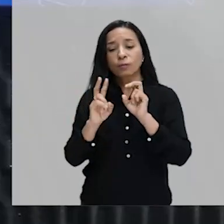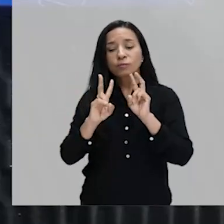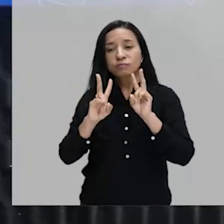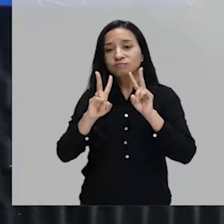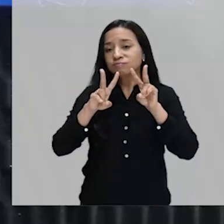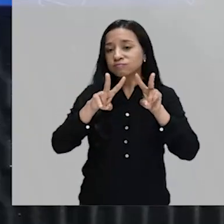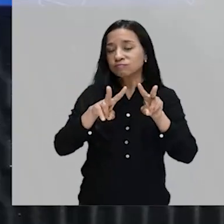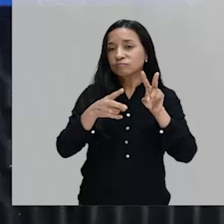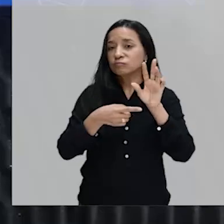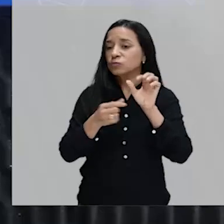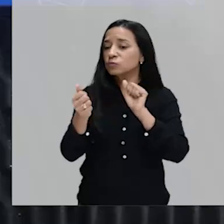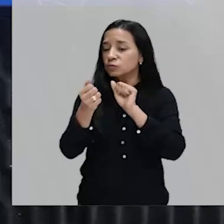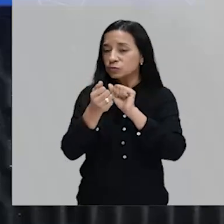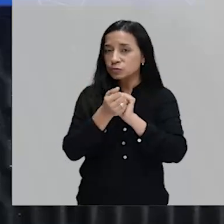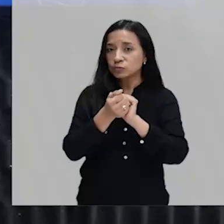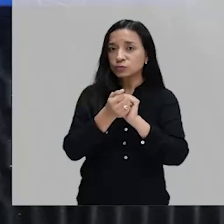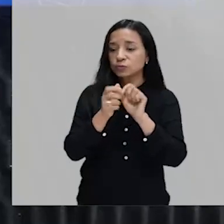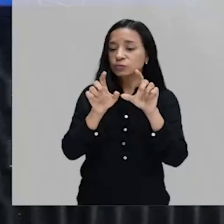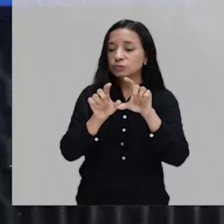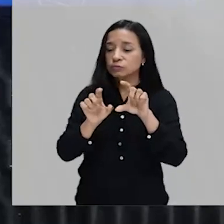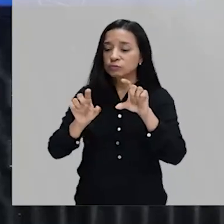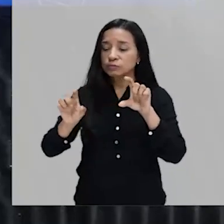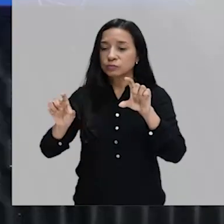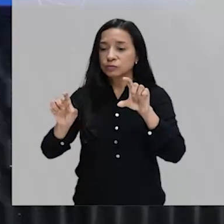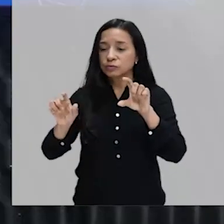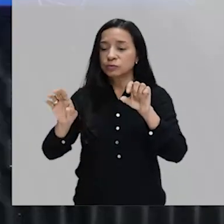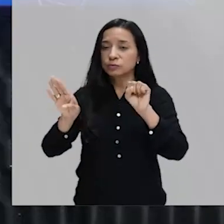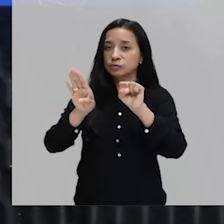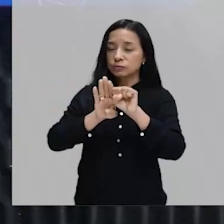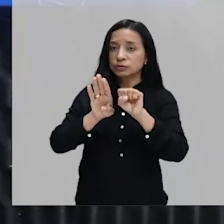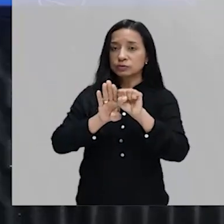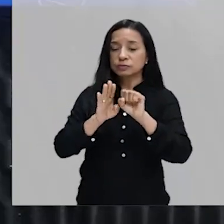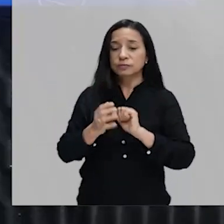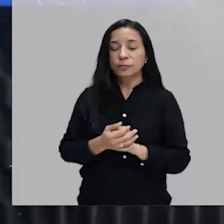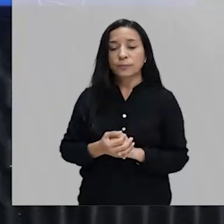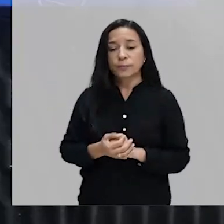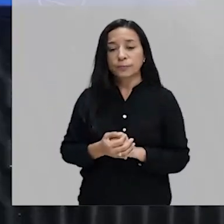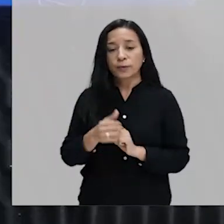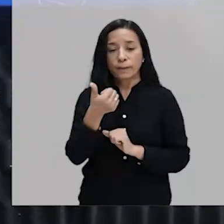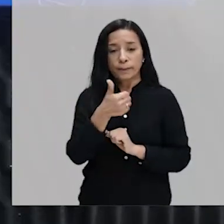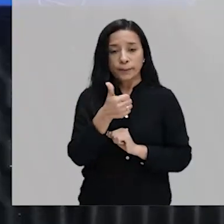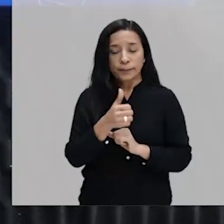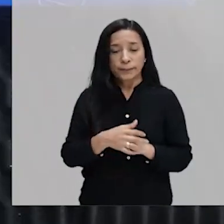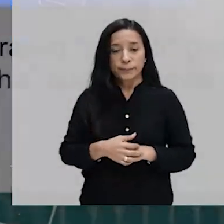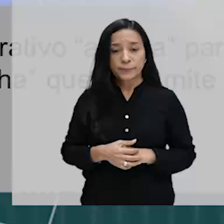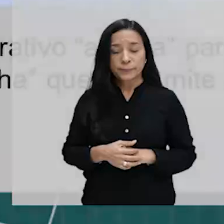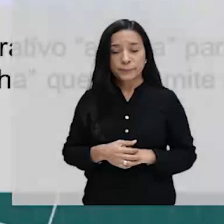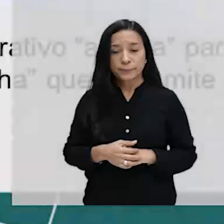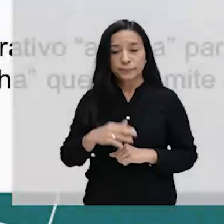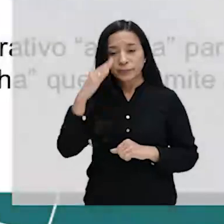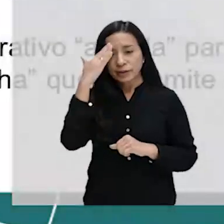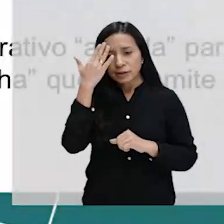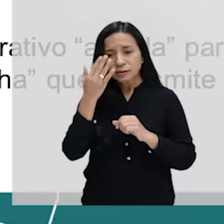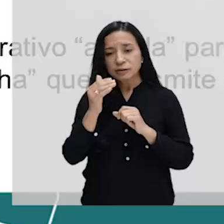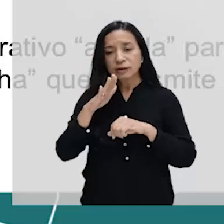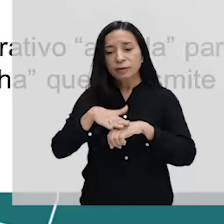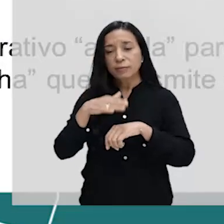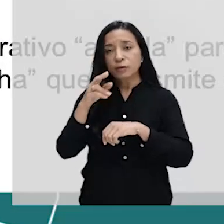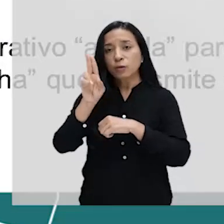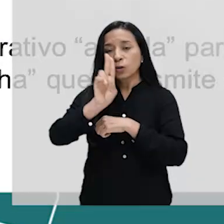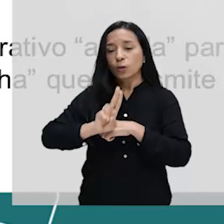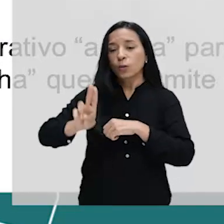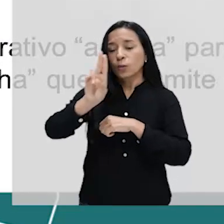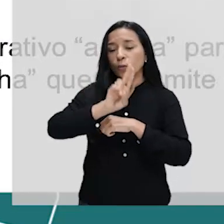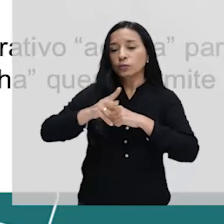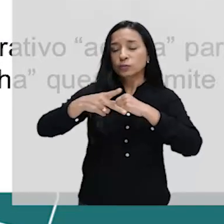né, acompanhando esse substantivo. Então vamos lá para o primeiro. Para entender melhor o uso dos